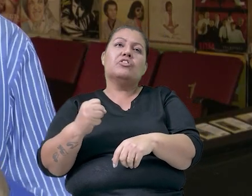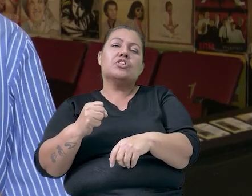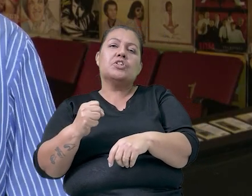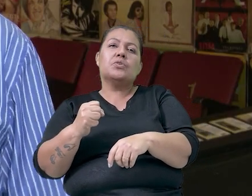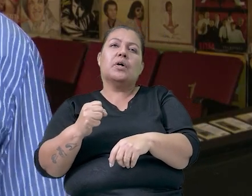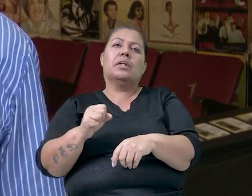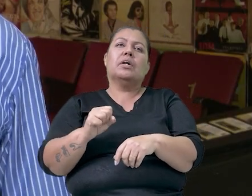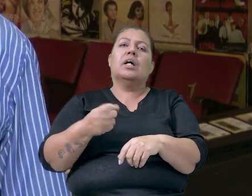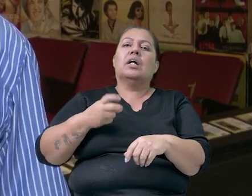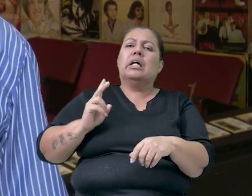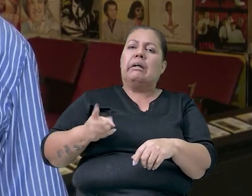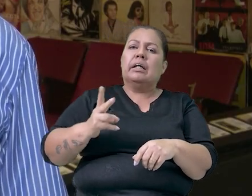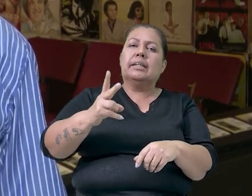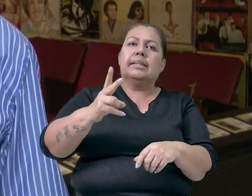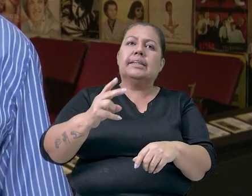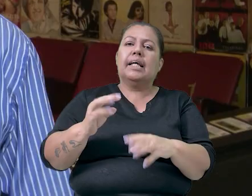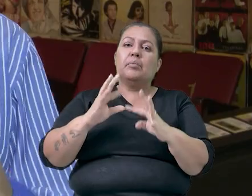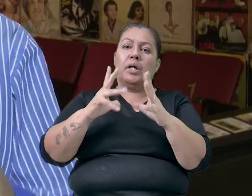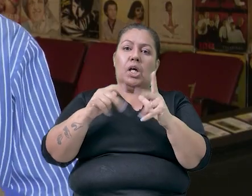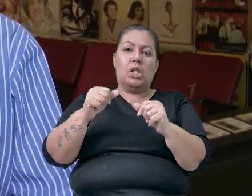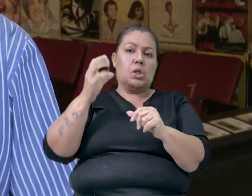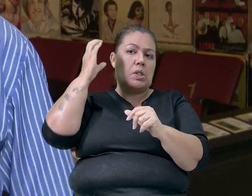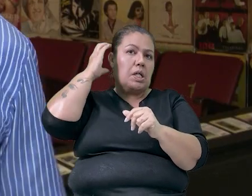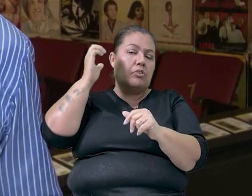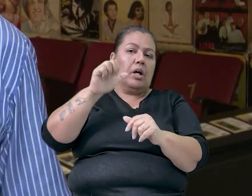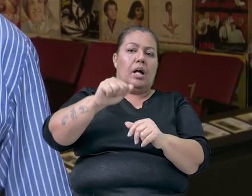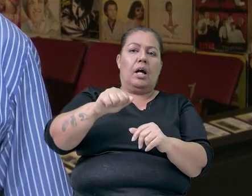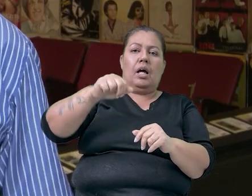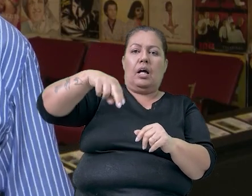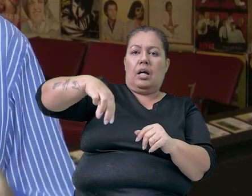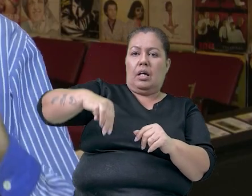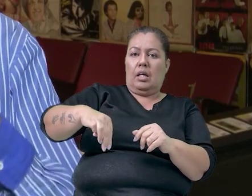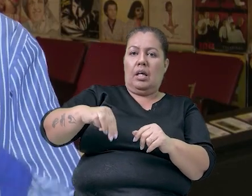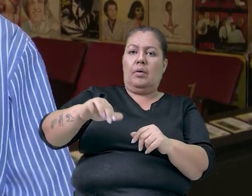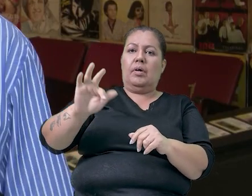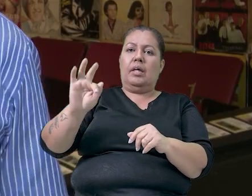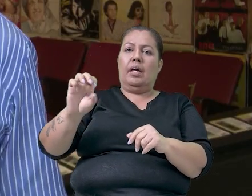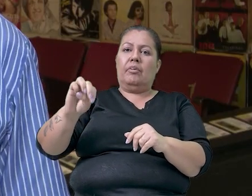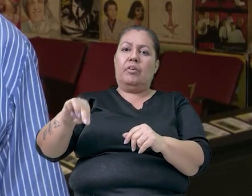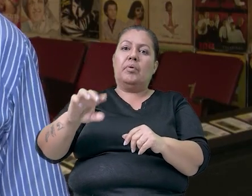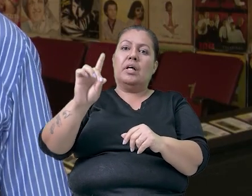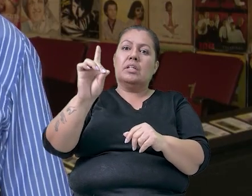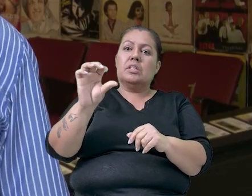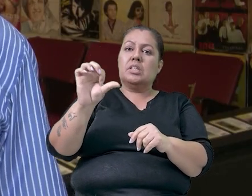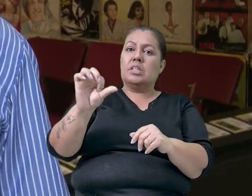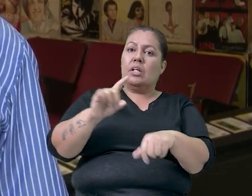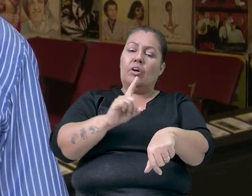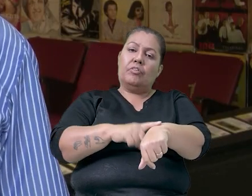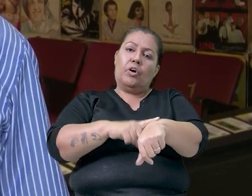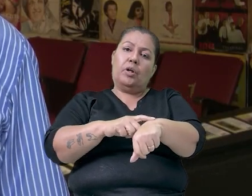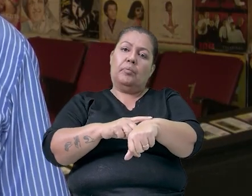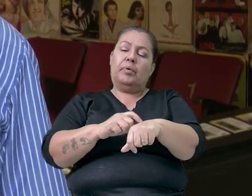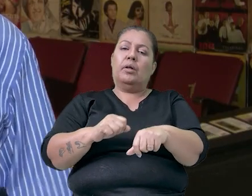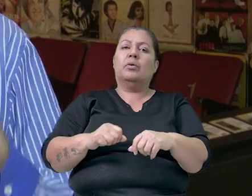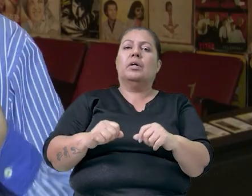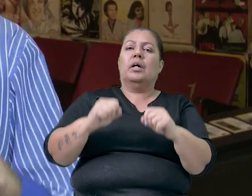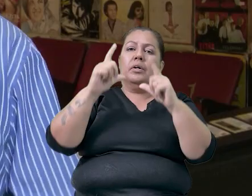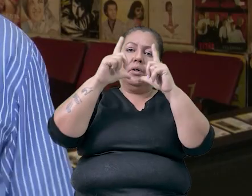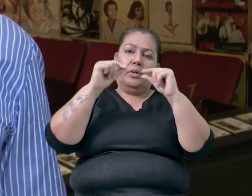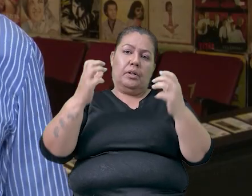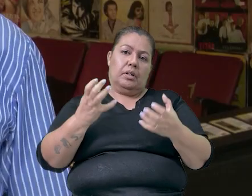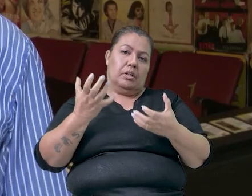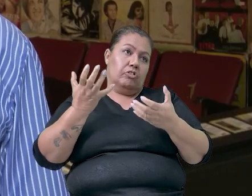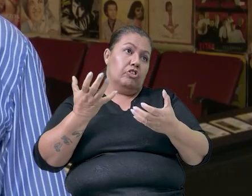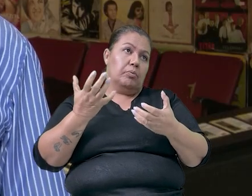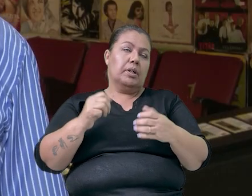transmitido simultaneamente em todas as rádios AM e FM do país às 19 horas, pelo horário de Brasília. Foi quando